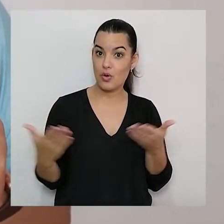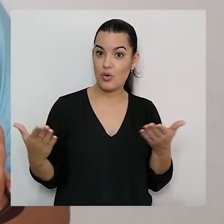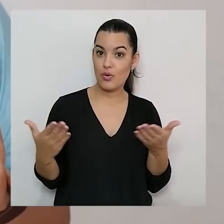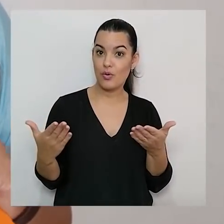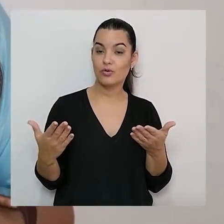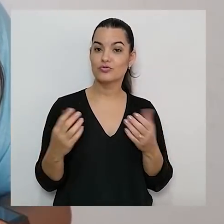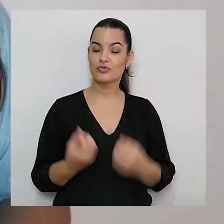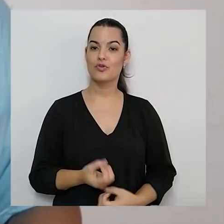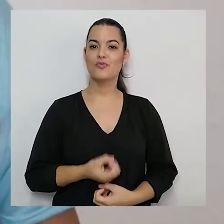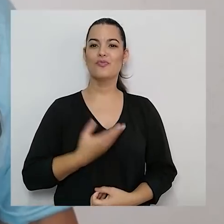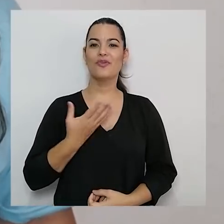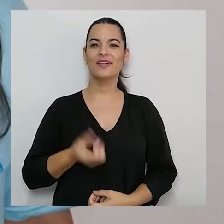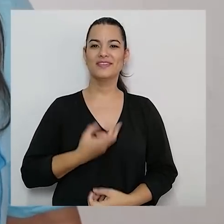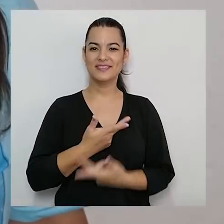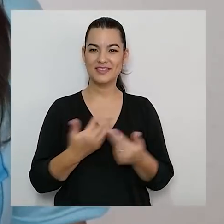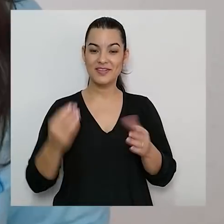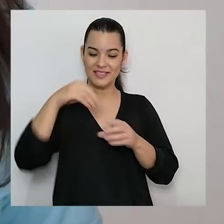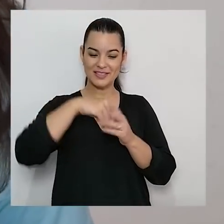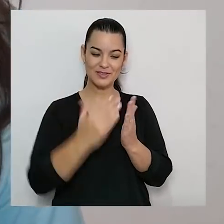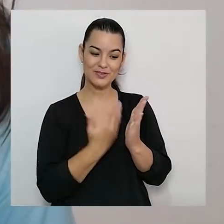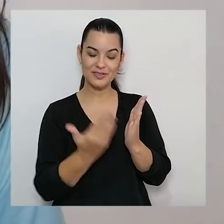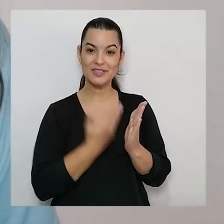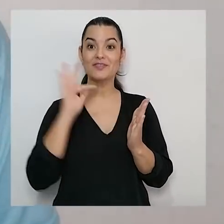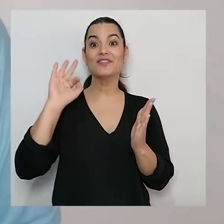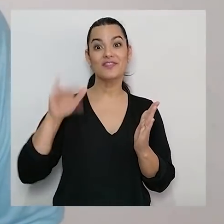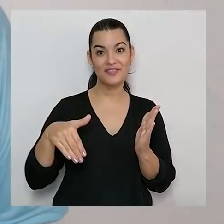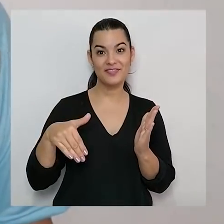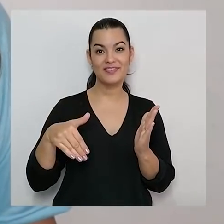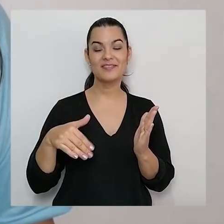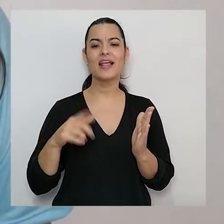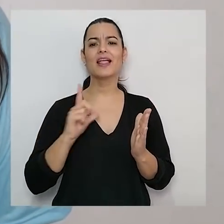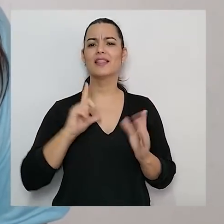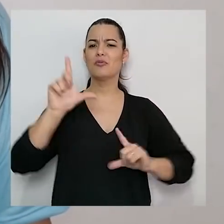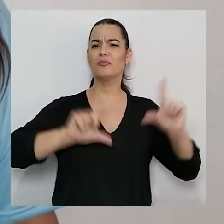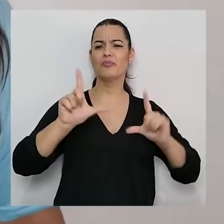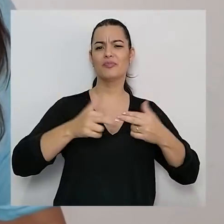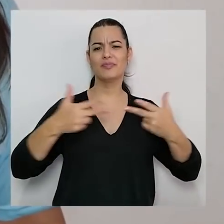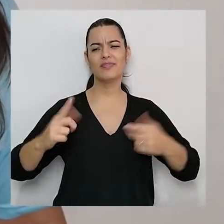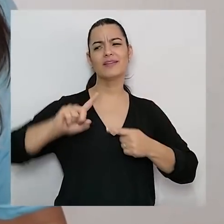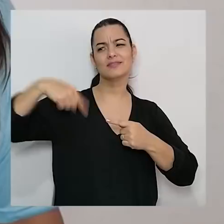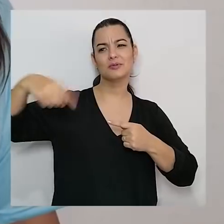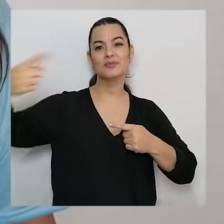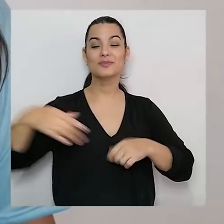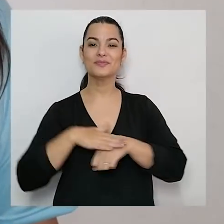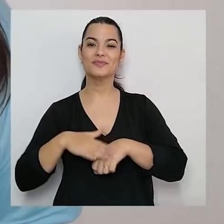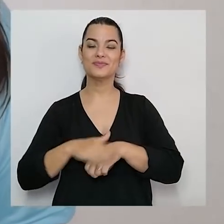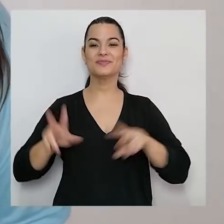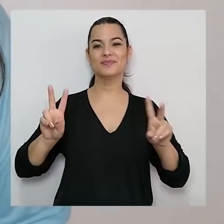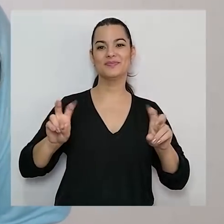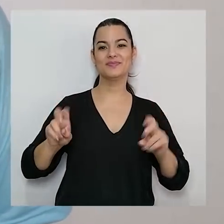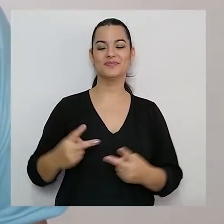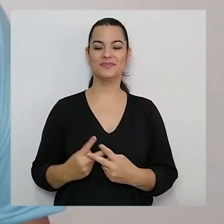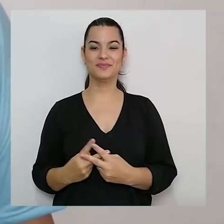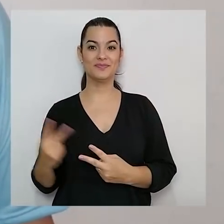finalizar os poemas do nosso livro. Ainda temos muitos programas para falar do alfabeto escalafobético.